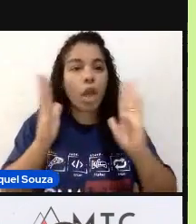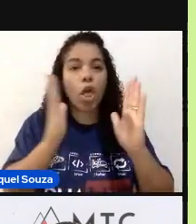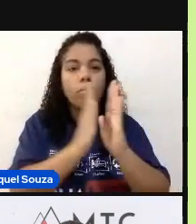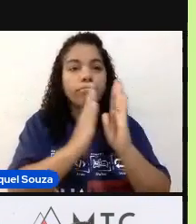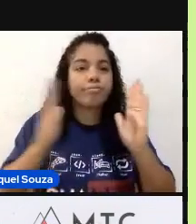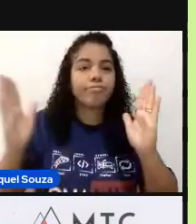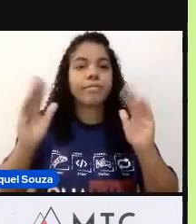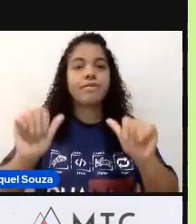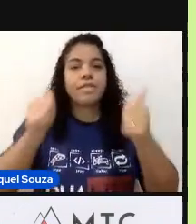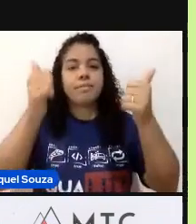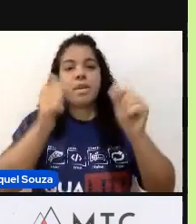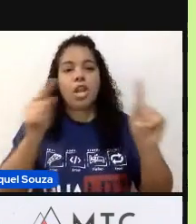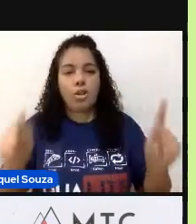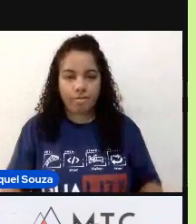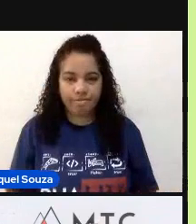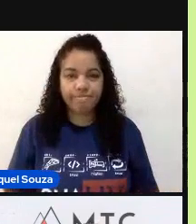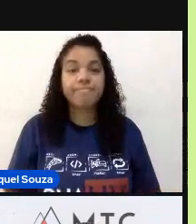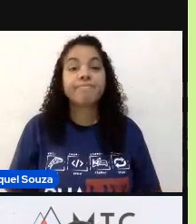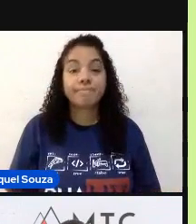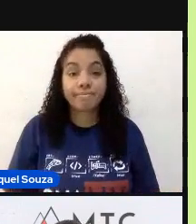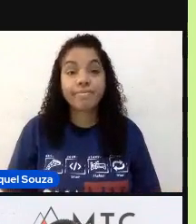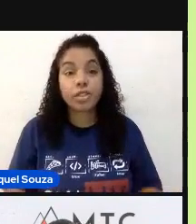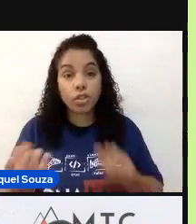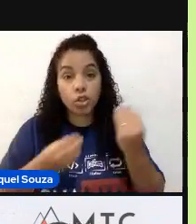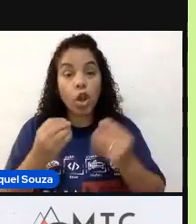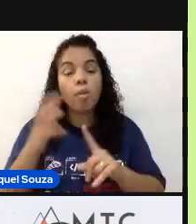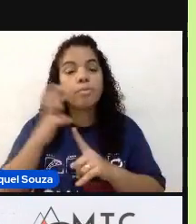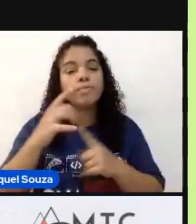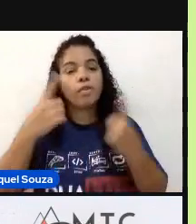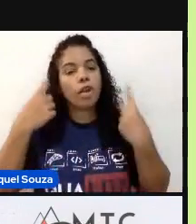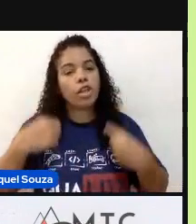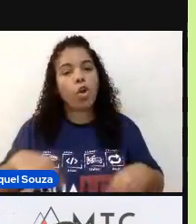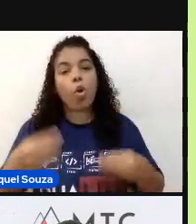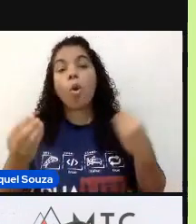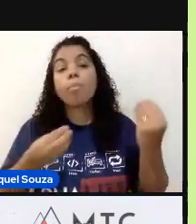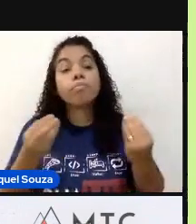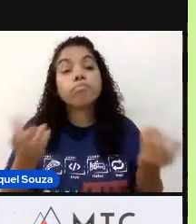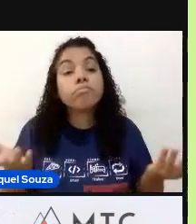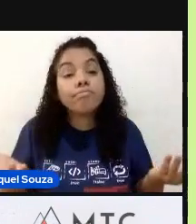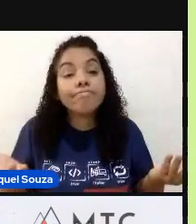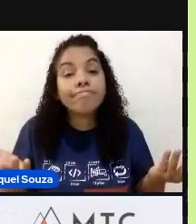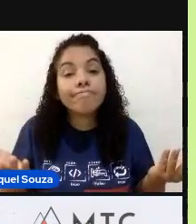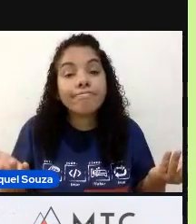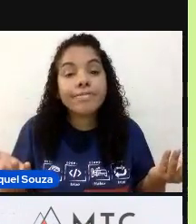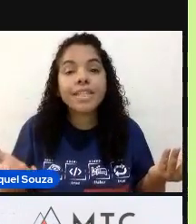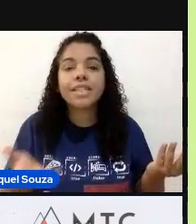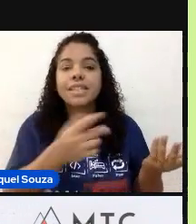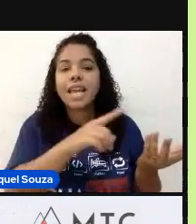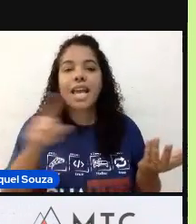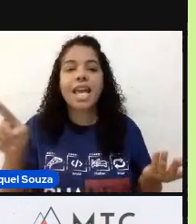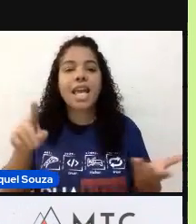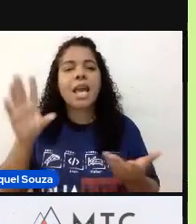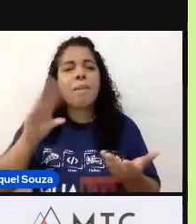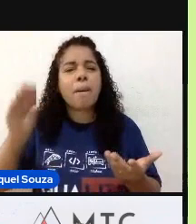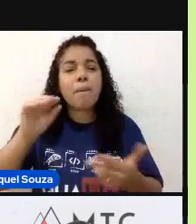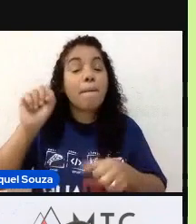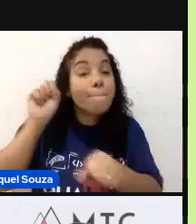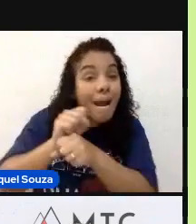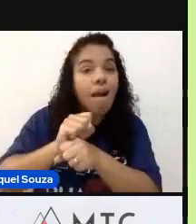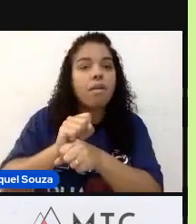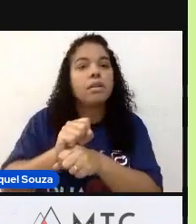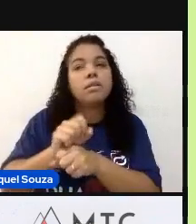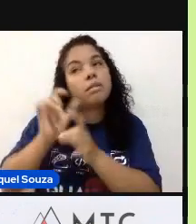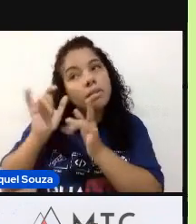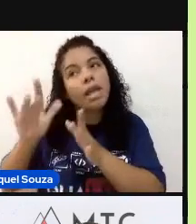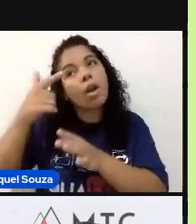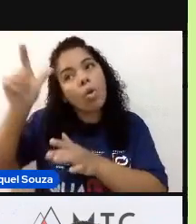melhor. Então, como afeta o nosso corpo? Parar de falar e dar palavra às outras pessoas, que eu falei